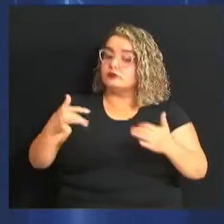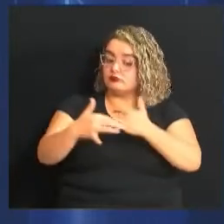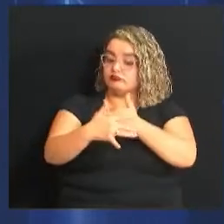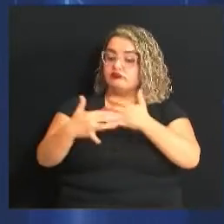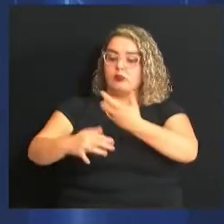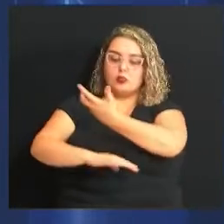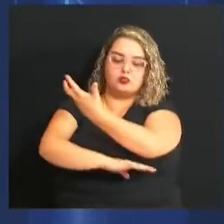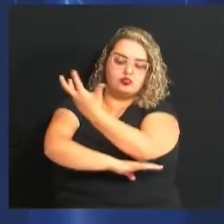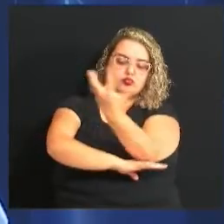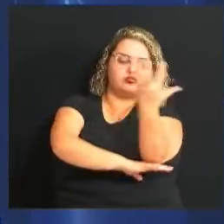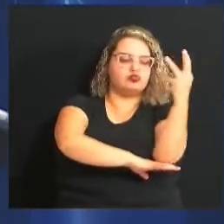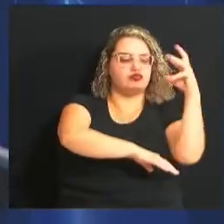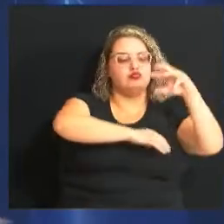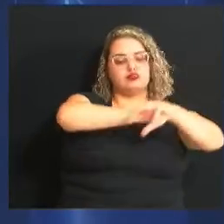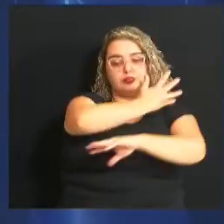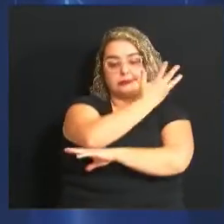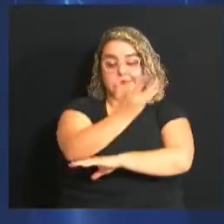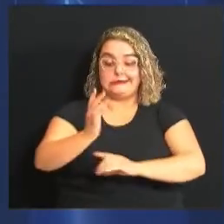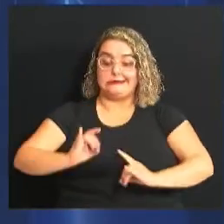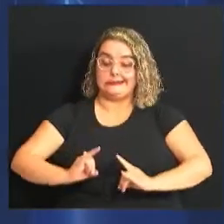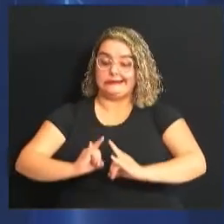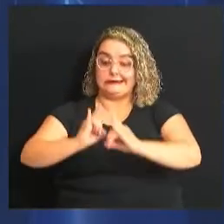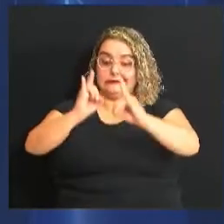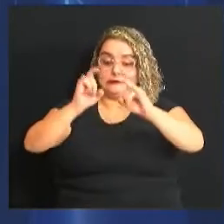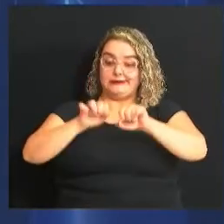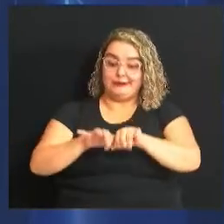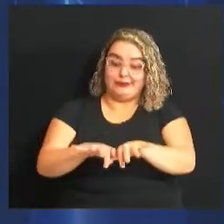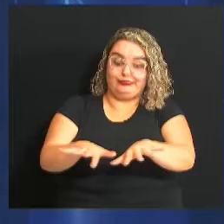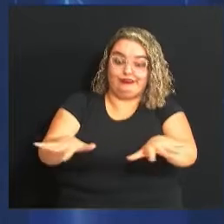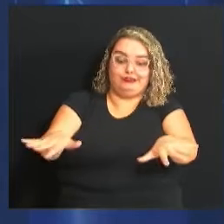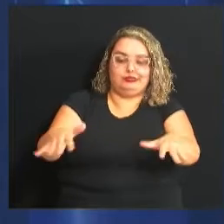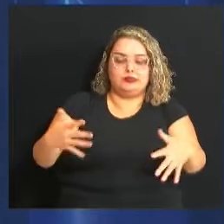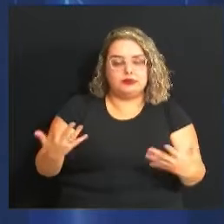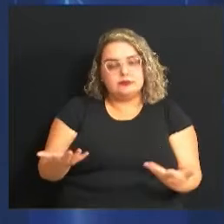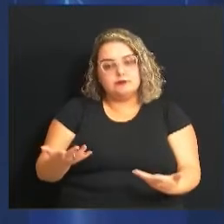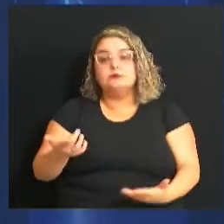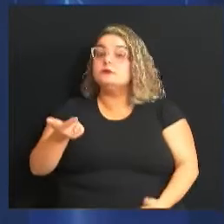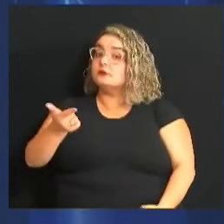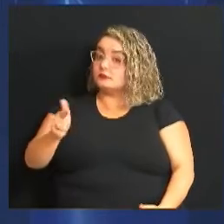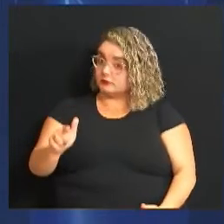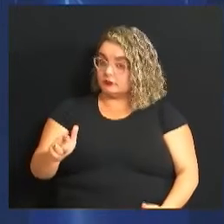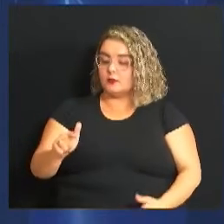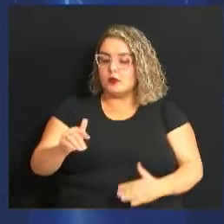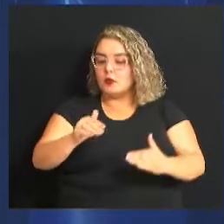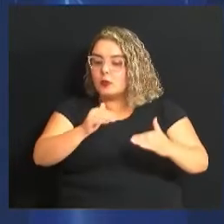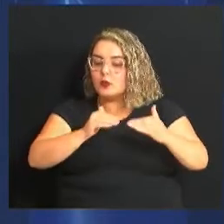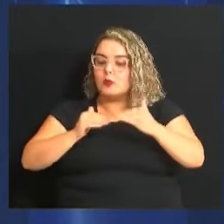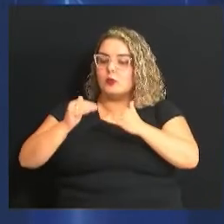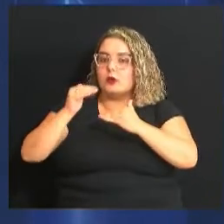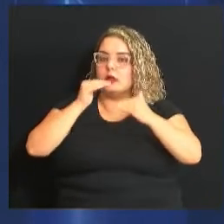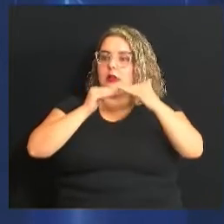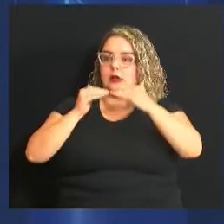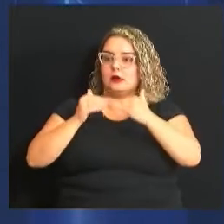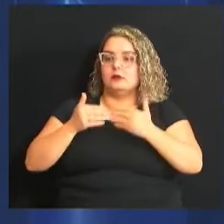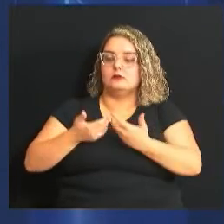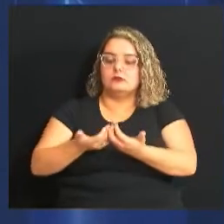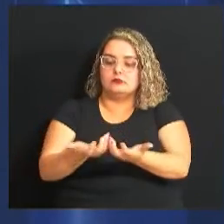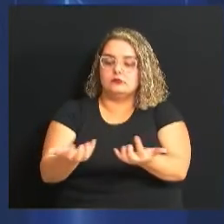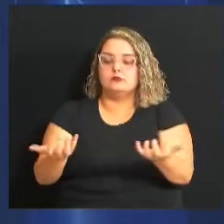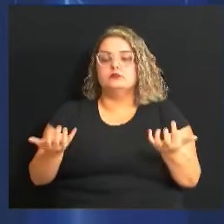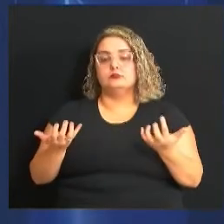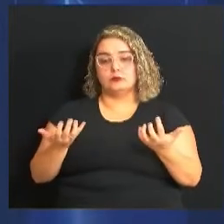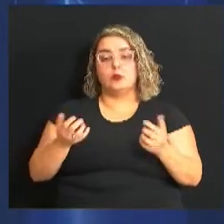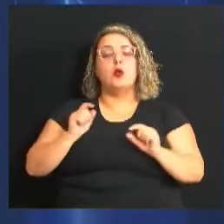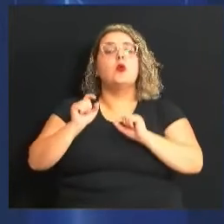as cidades crescem, se expandem, mas ainda assim tem que manter o equilíbrio com a vegetação. Então, o que a gente